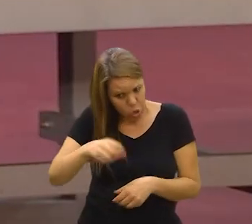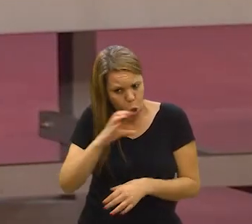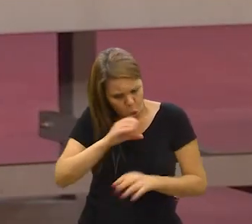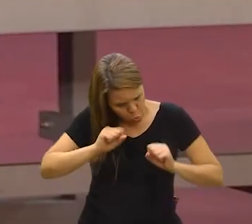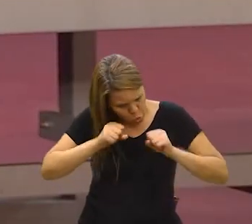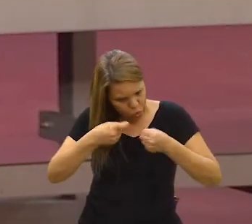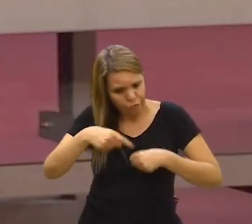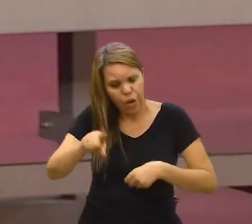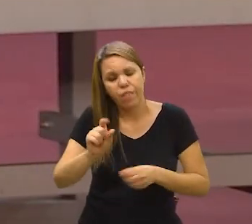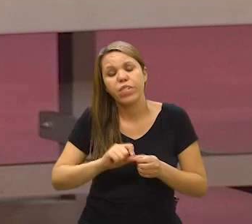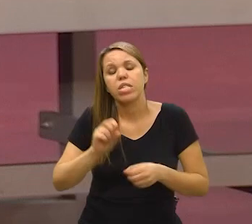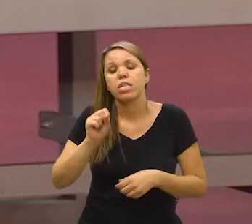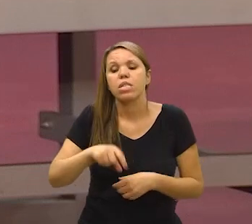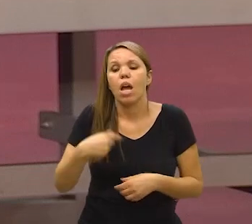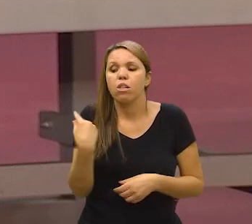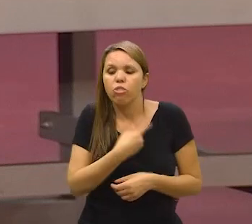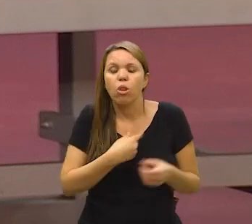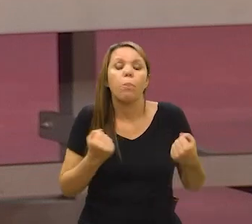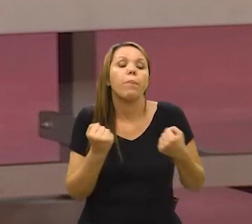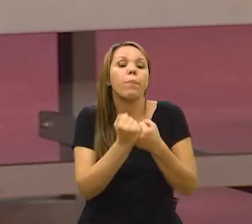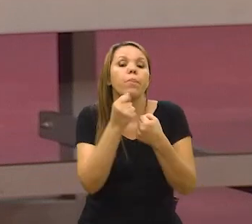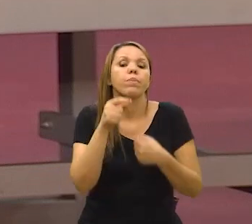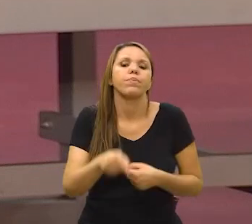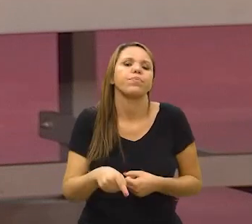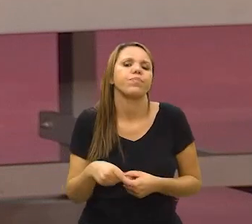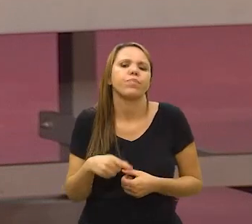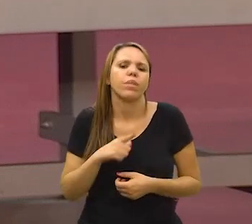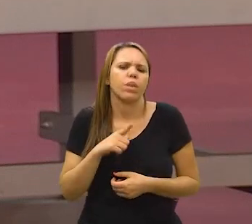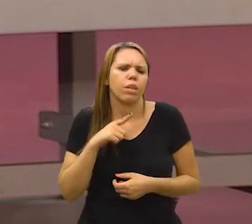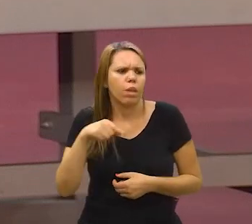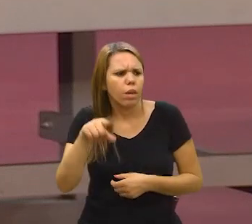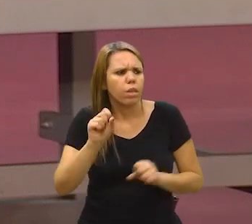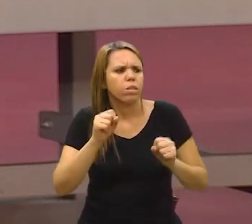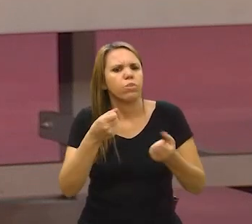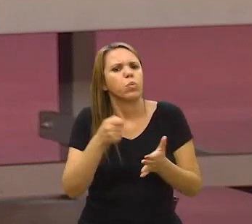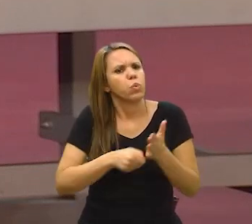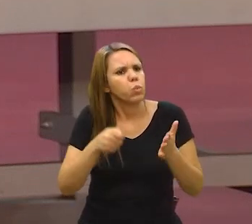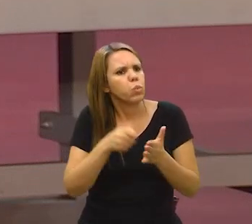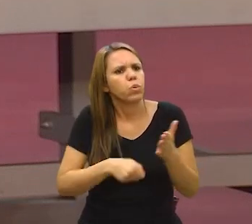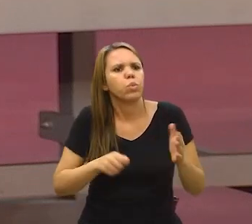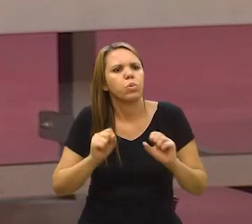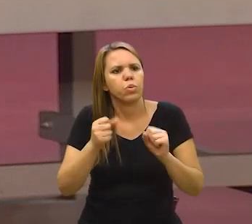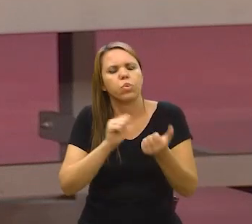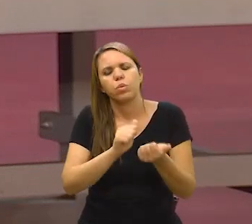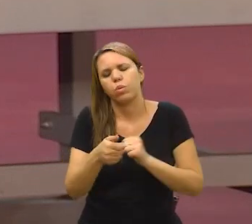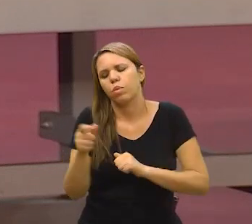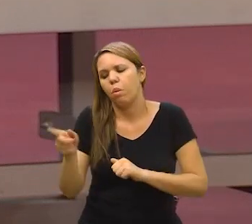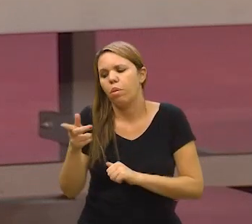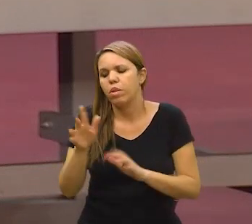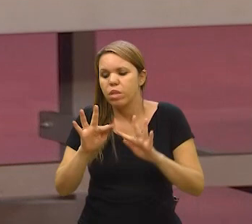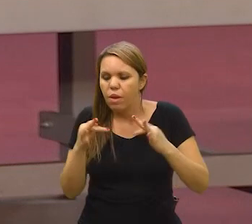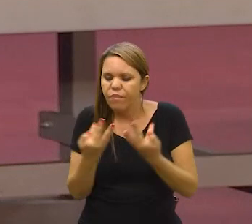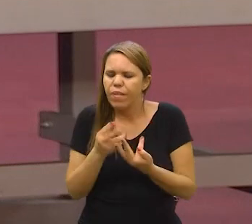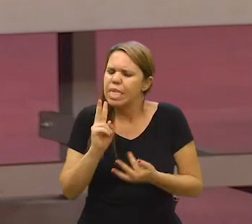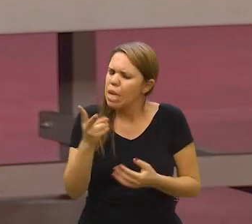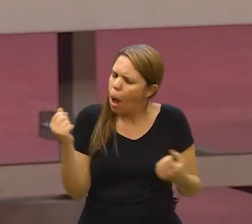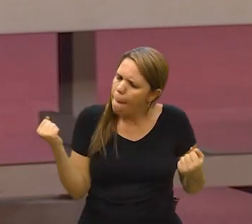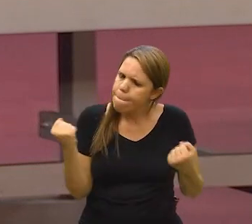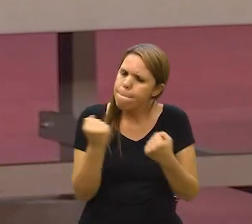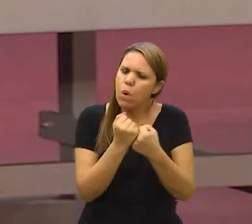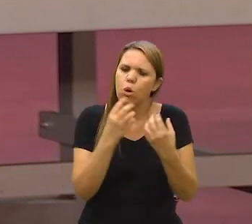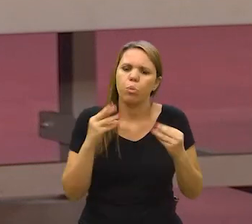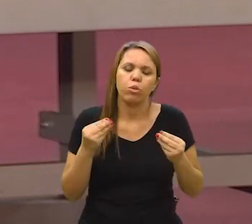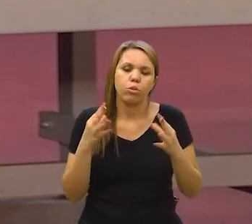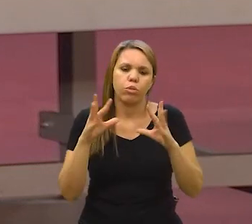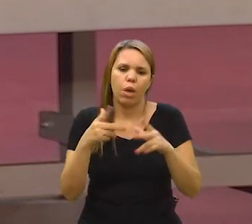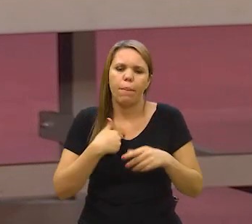atrás, você vai, você faz. A gente está aqui para dar o suporte, mas você tem que ir atrás. Então, eles sempre me apoiaram demais nisso tudo.